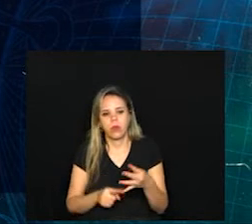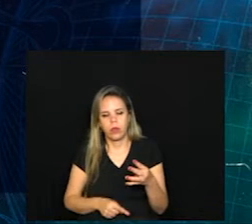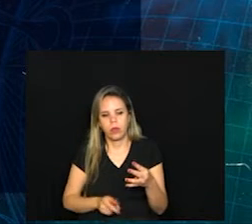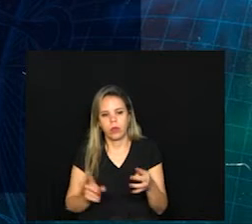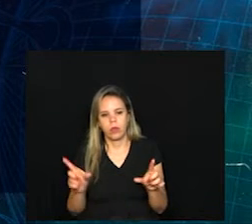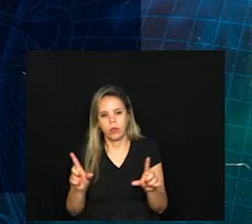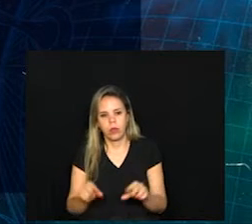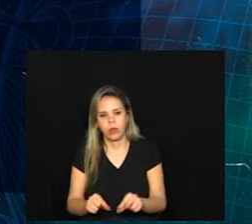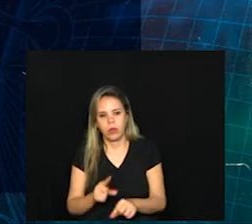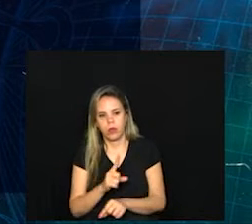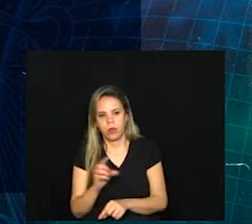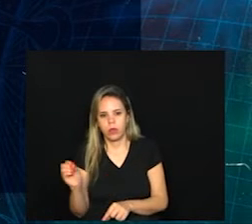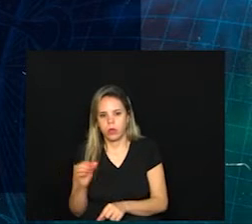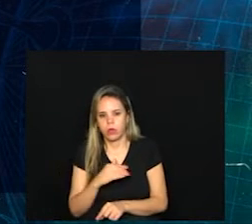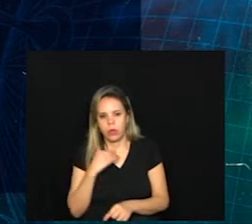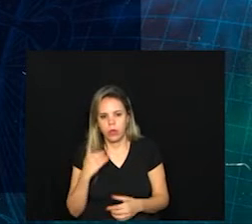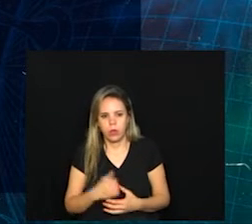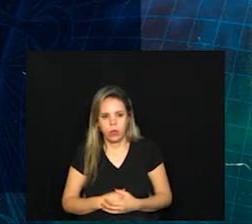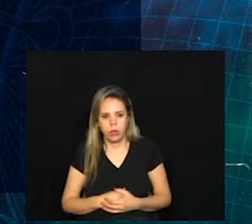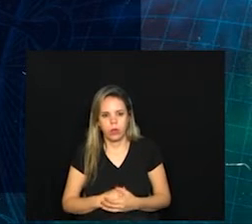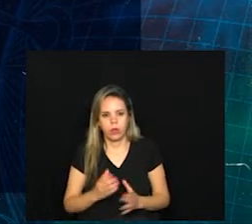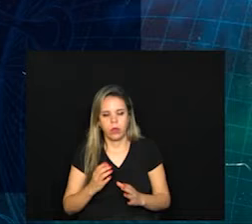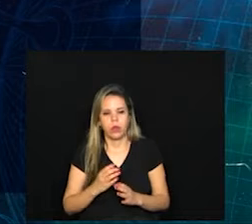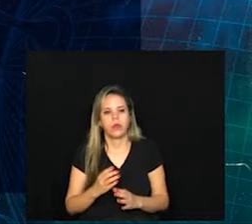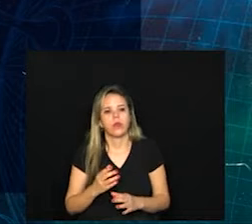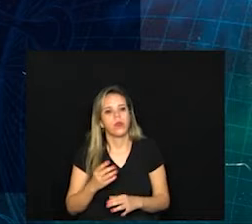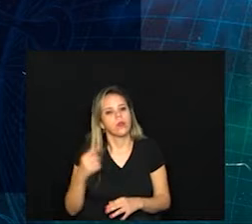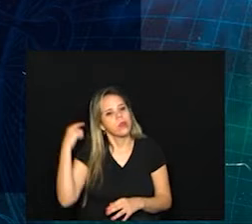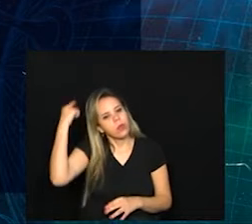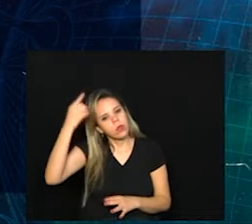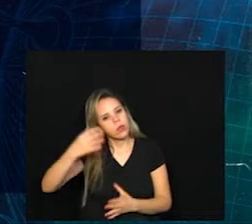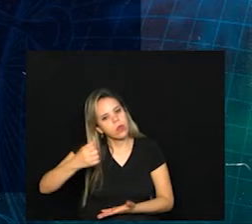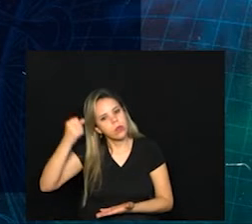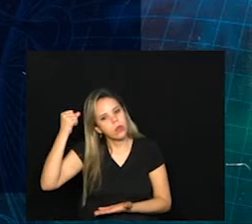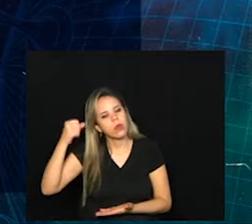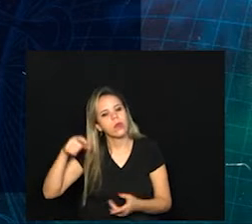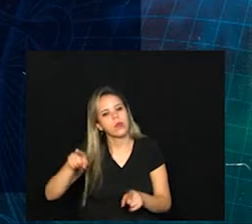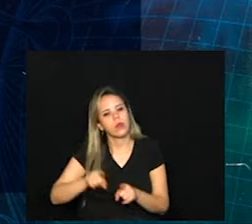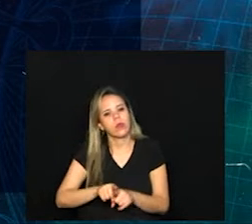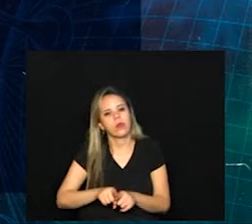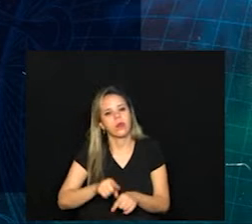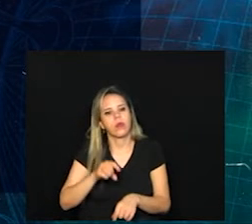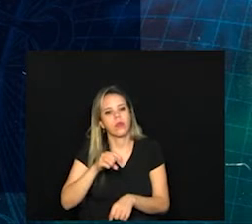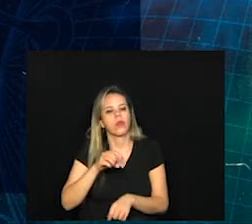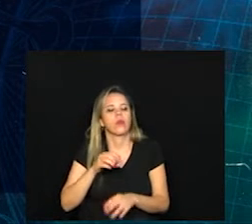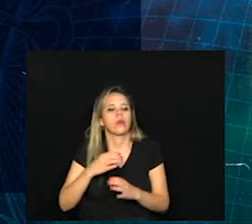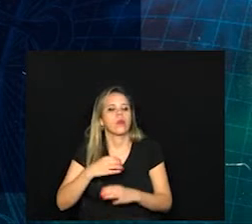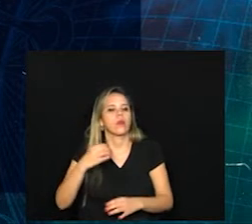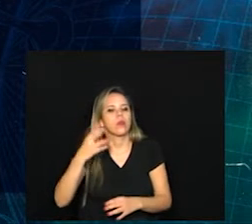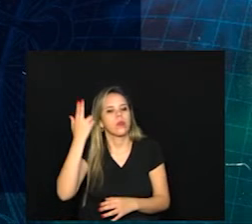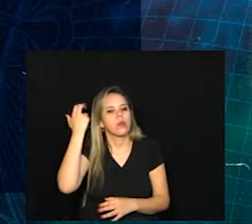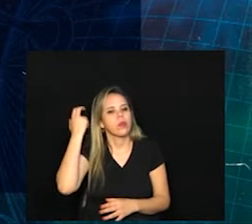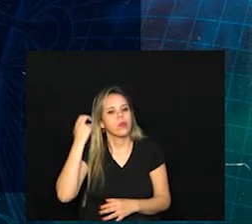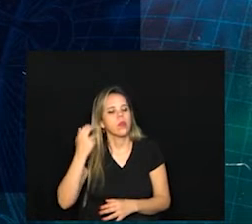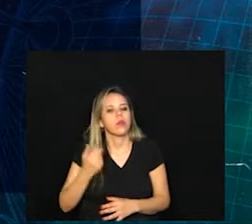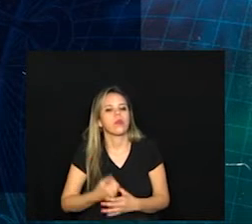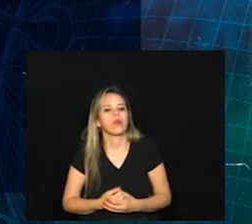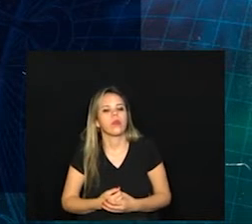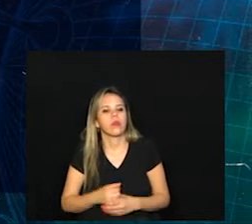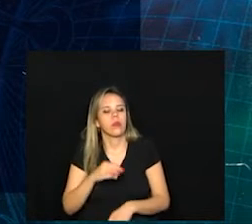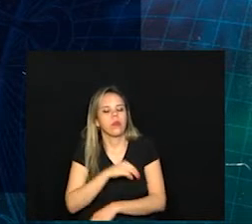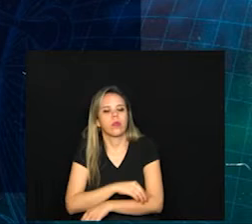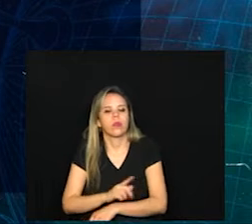com menos de 100 óbitos. Santo Antônio de Posse, 63, Engenheiro Coelho, 62,